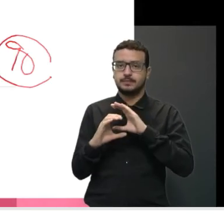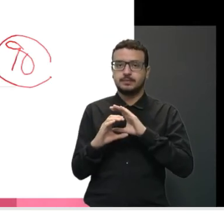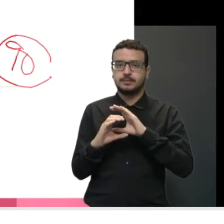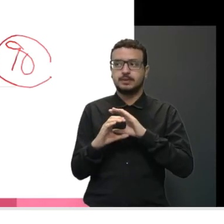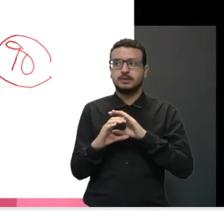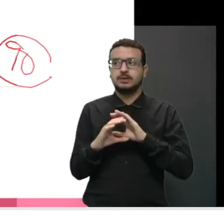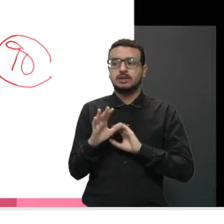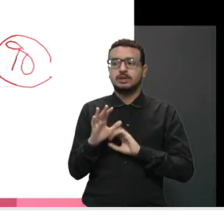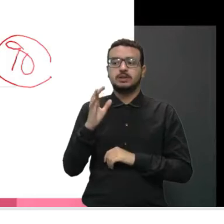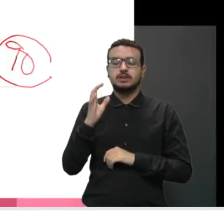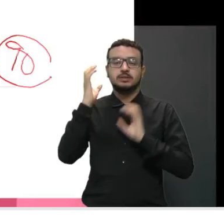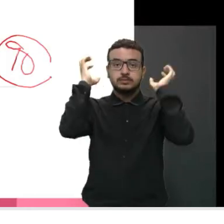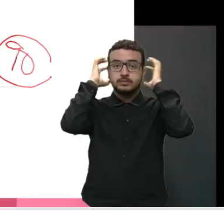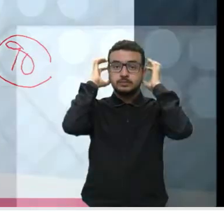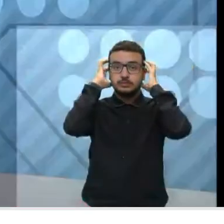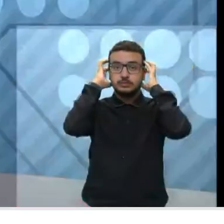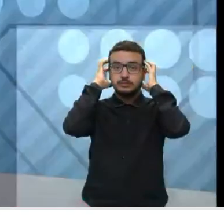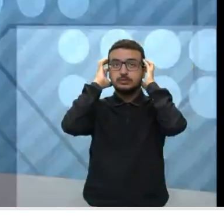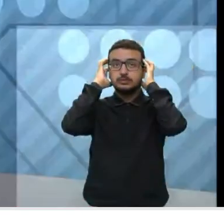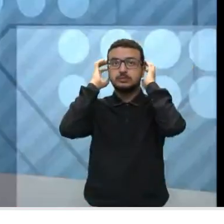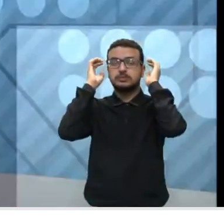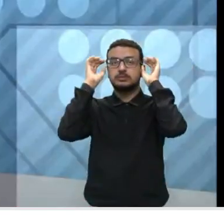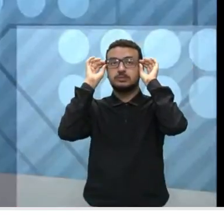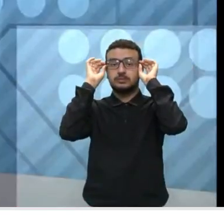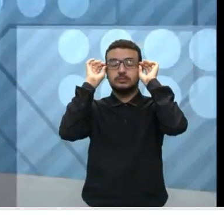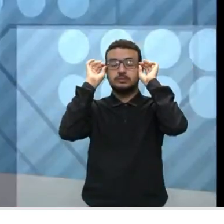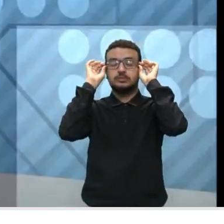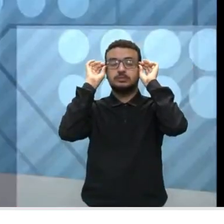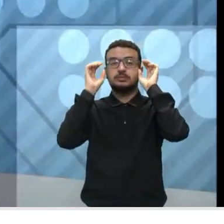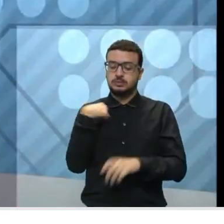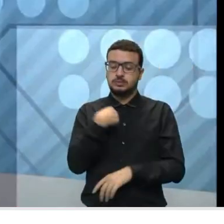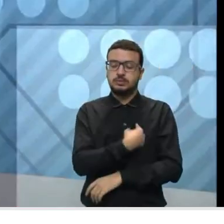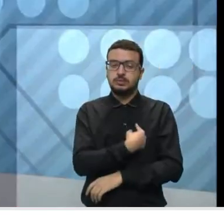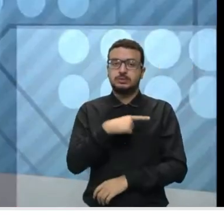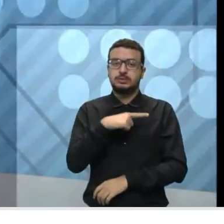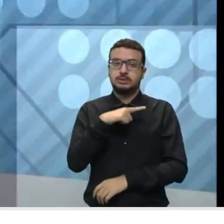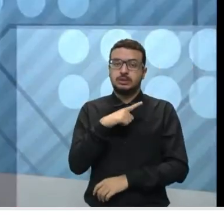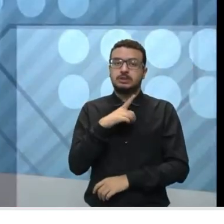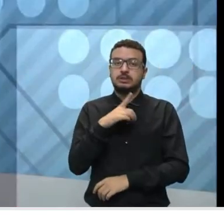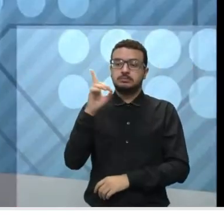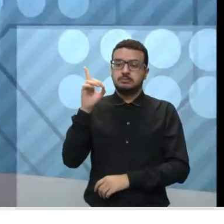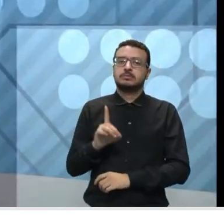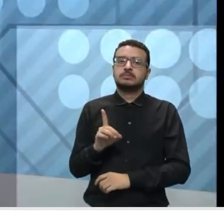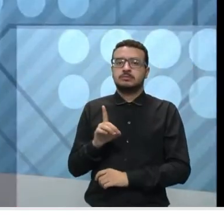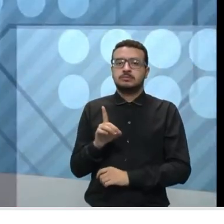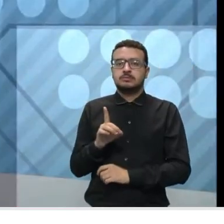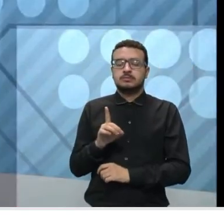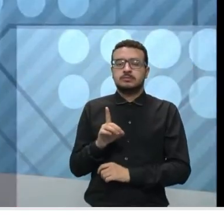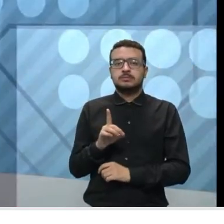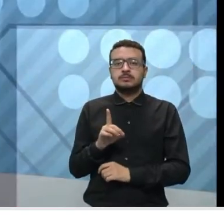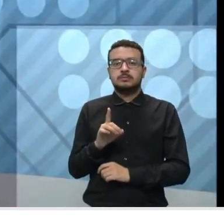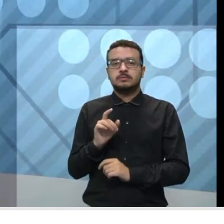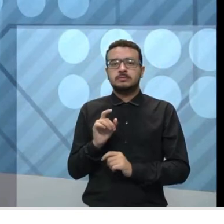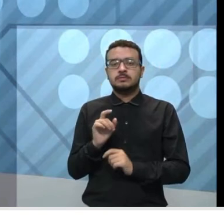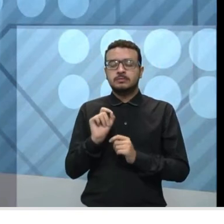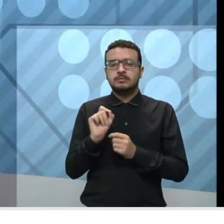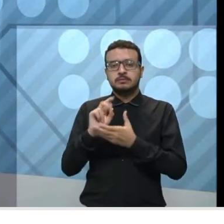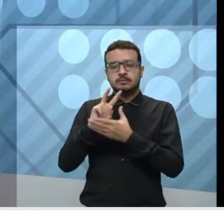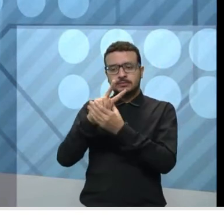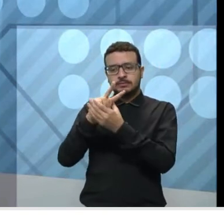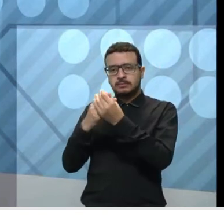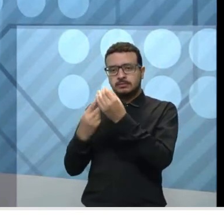Nós temos o direito, né, se desejarmos, de sermos bilíngues, tá? O bilinguismo ele deve ser entendido com